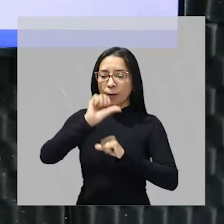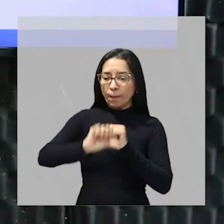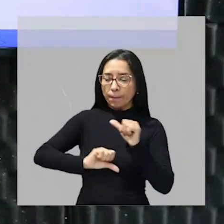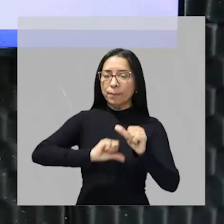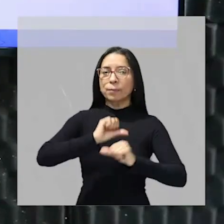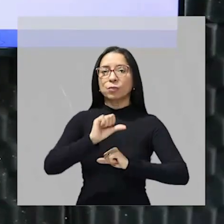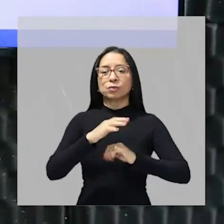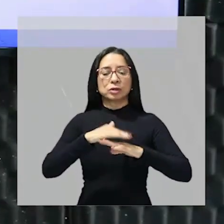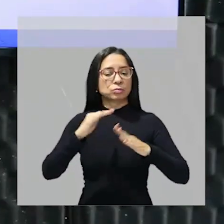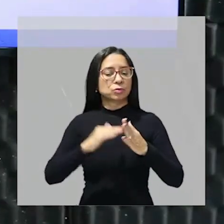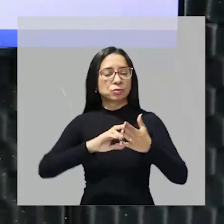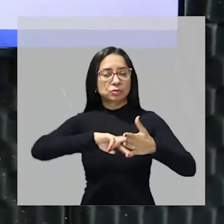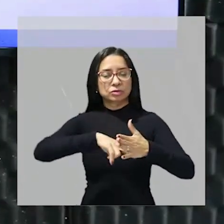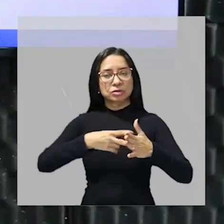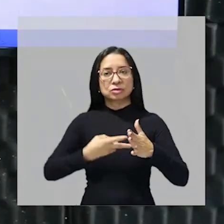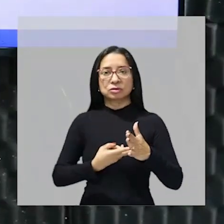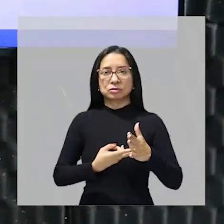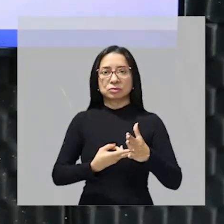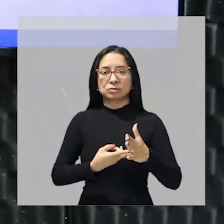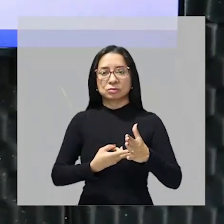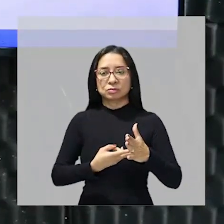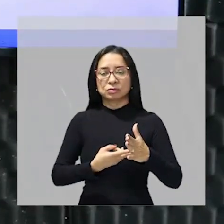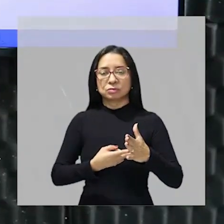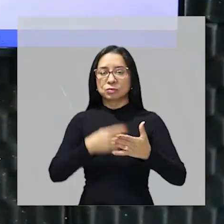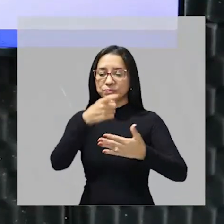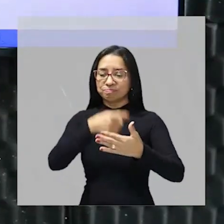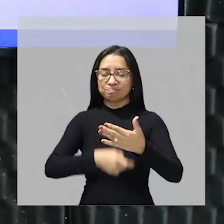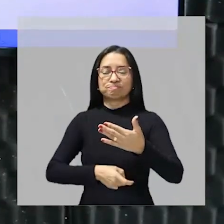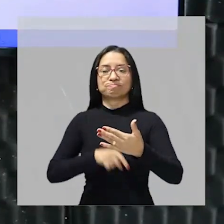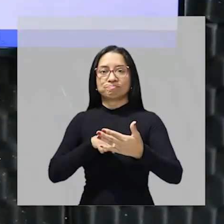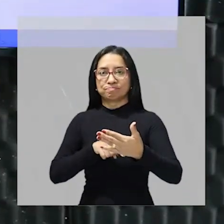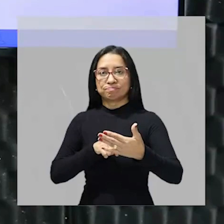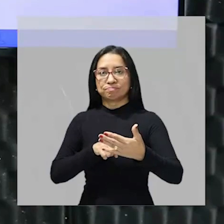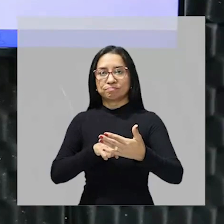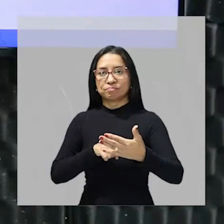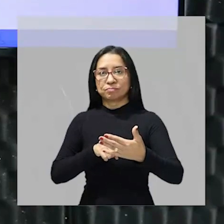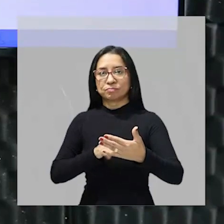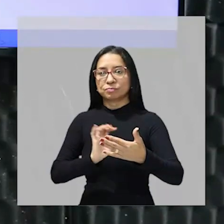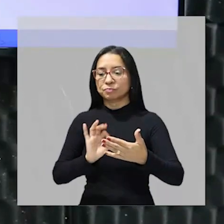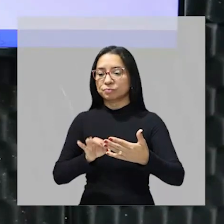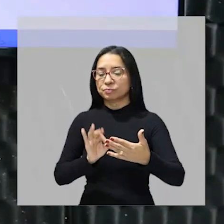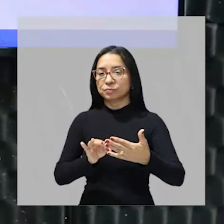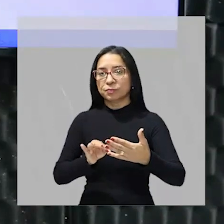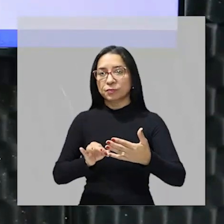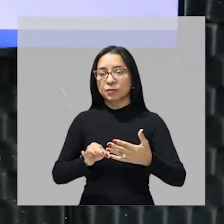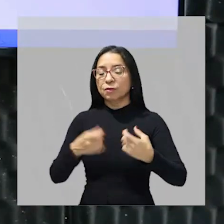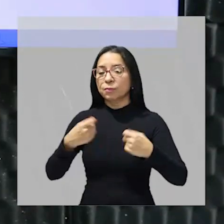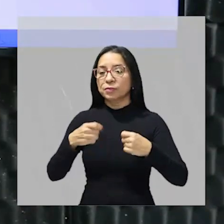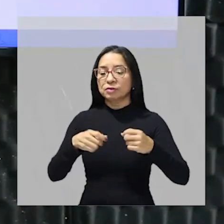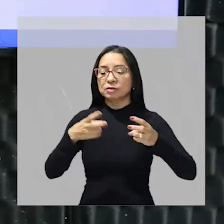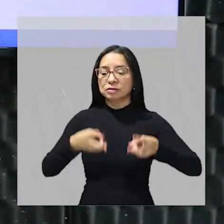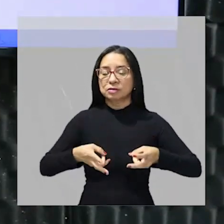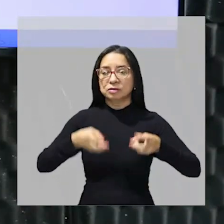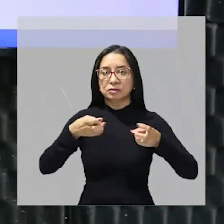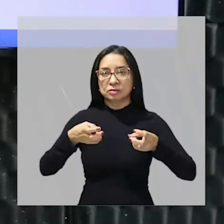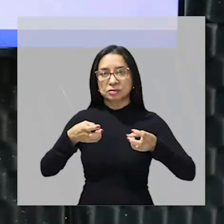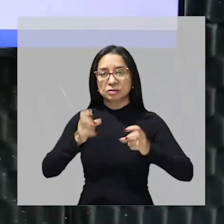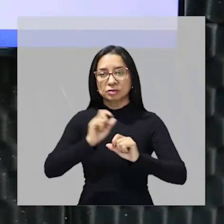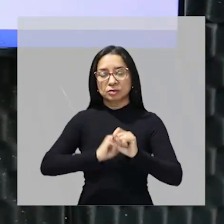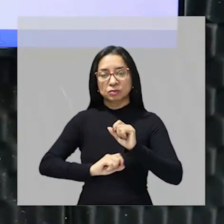sentido da questão, ela muda todo o sentido do texto, tá certo? Então, vocês precisam estar atentos a